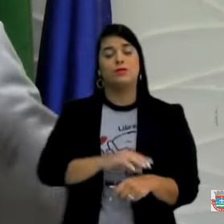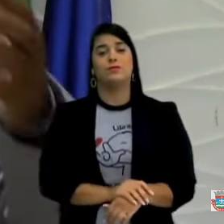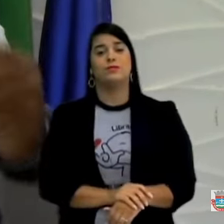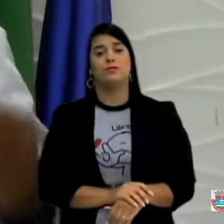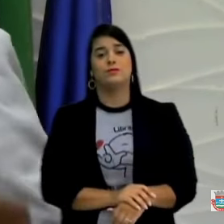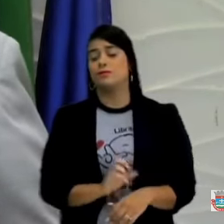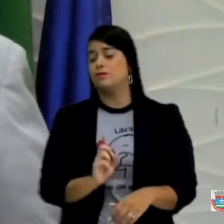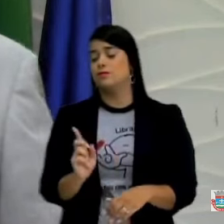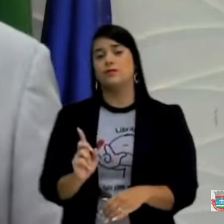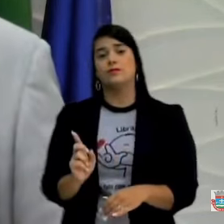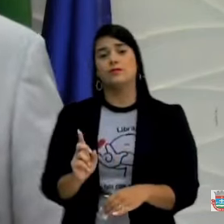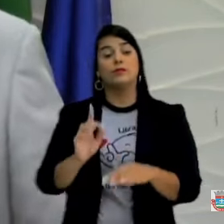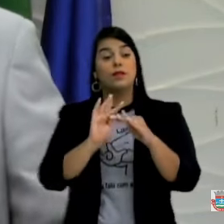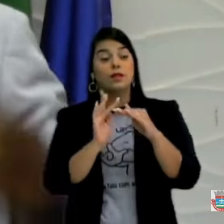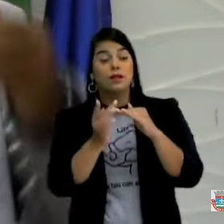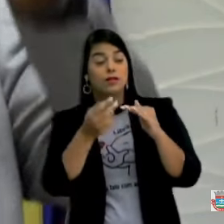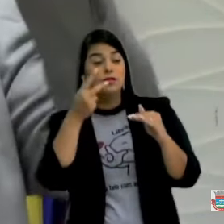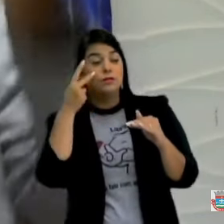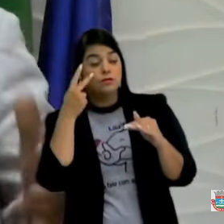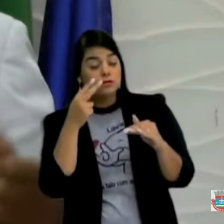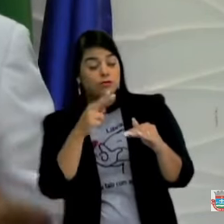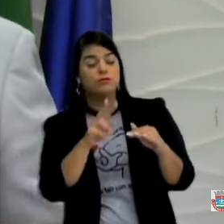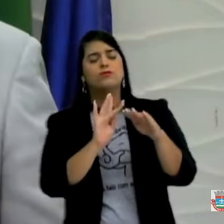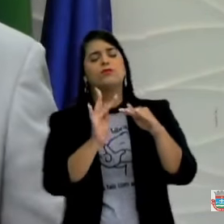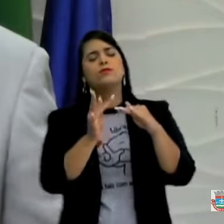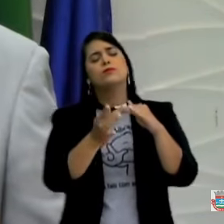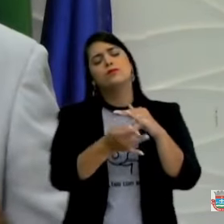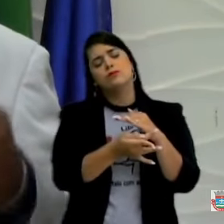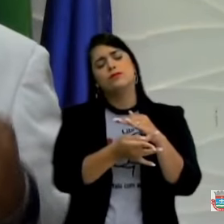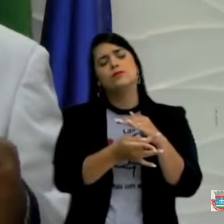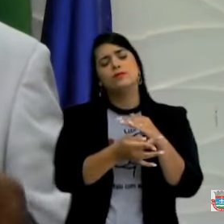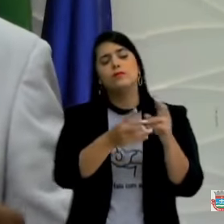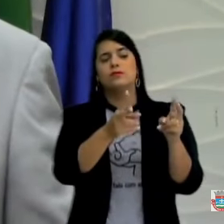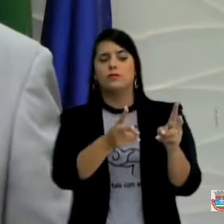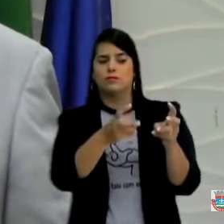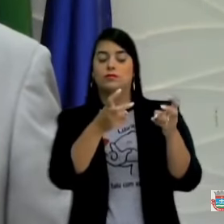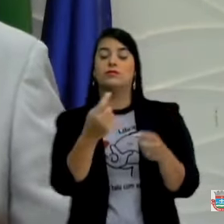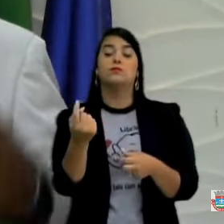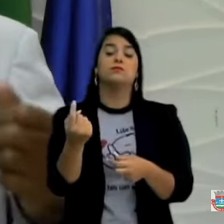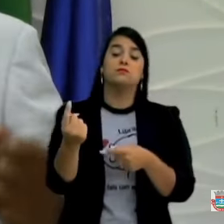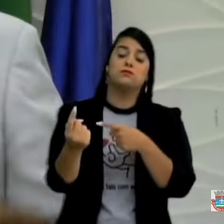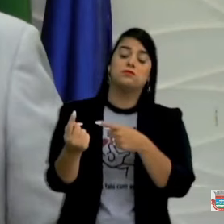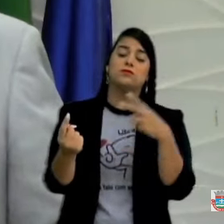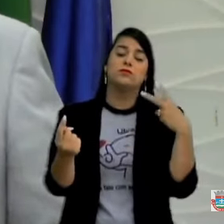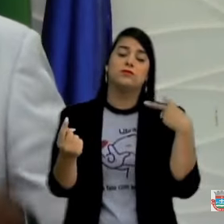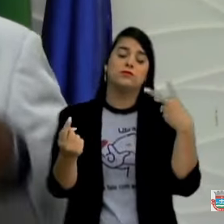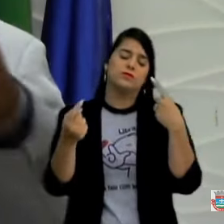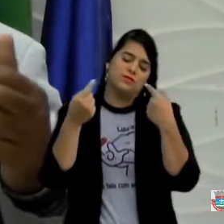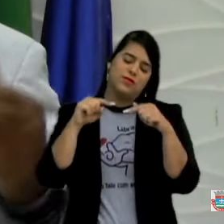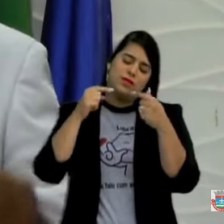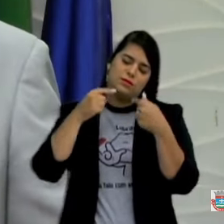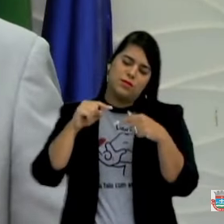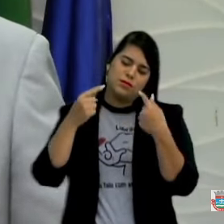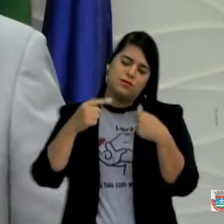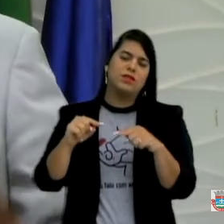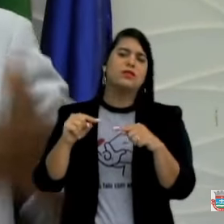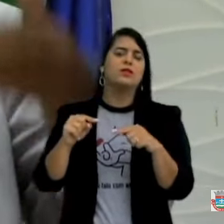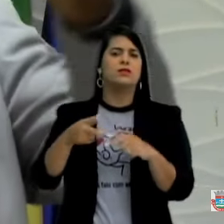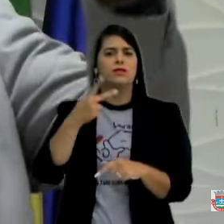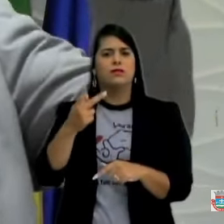eu estava olhando a rede social e estava olhando um vereador que tanto criticou que tanto falava